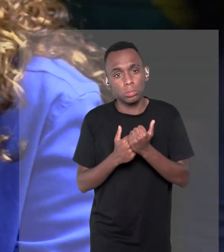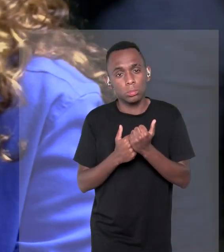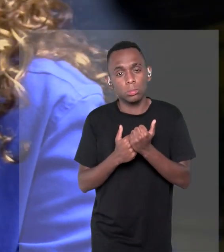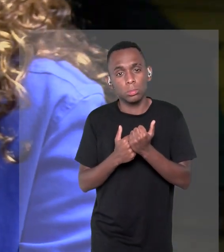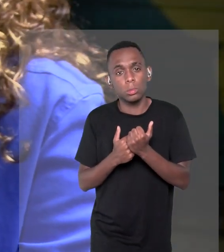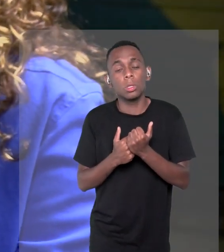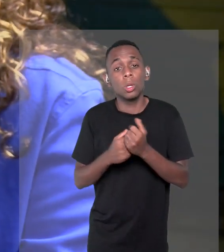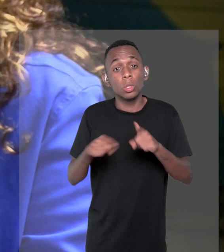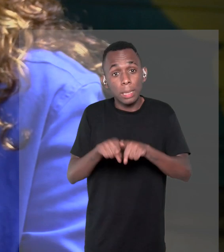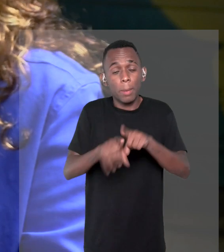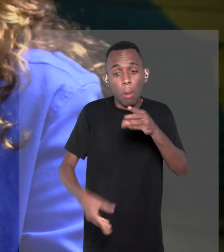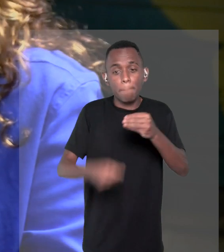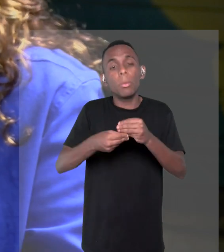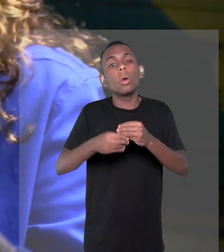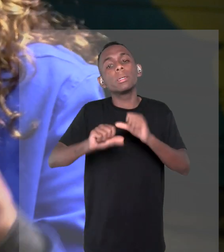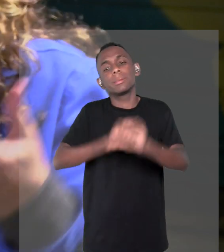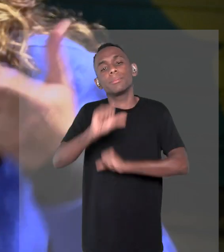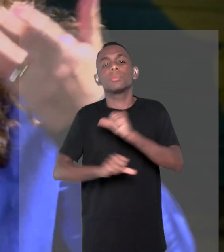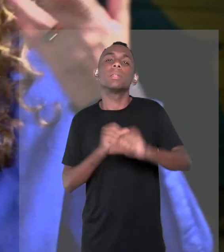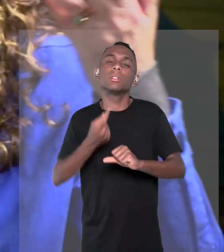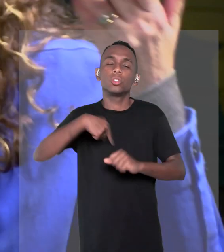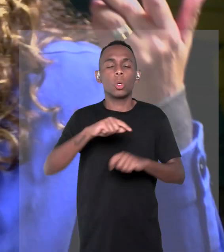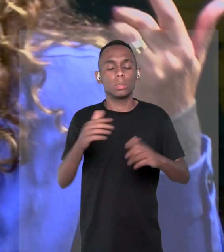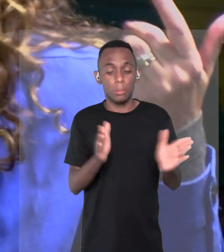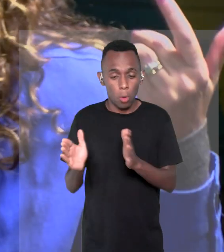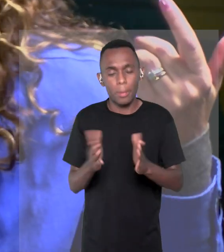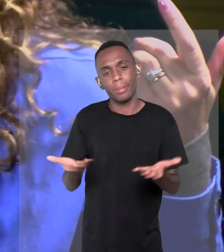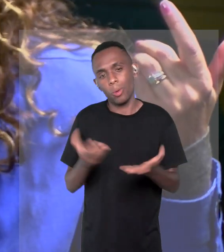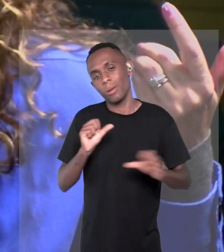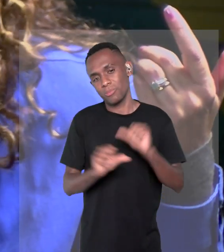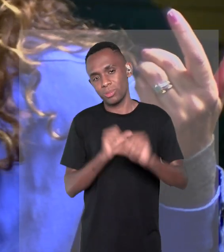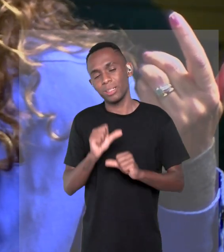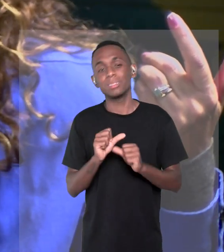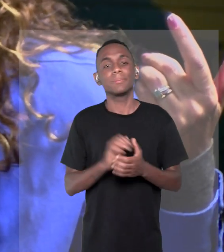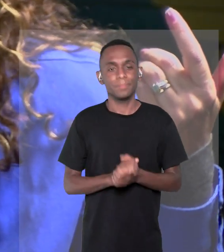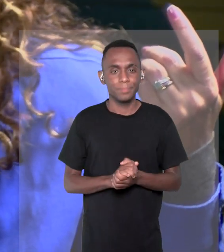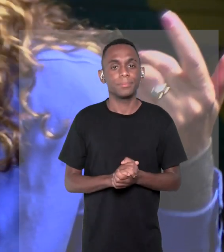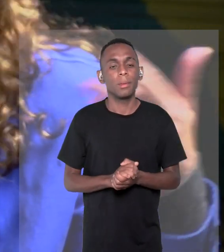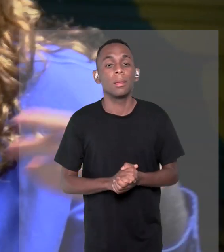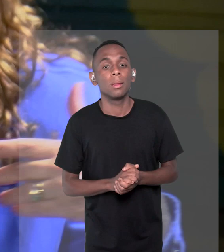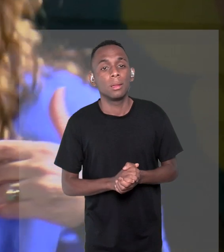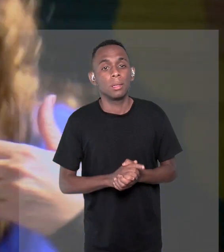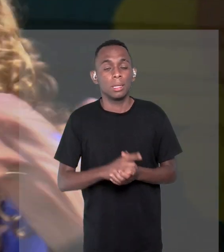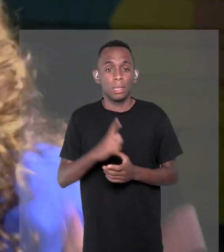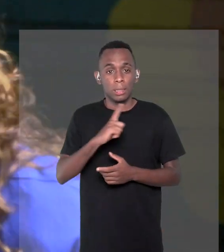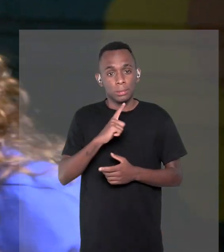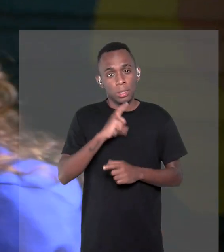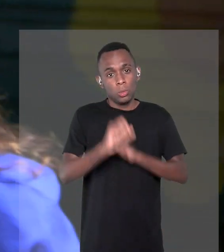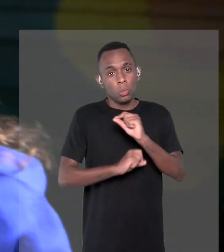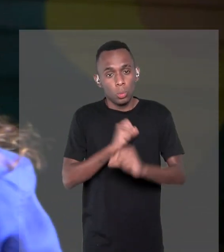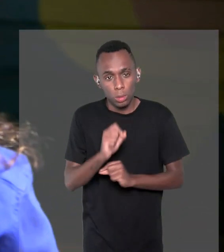de publicidade que outro dia estava revendo coisas feitas há 20 anos que não poderiam jamais